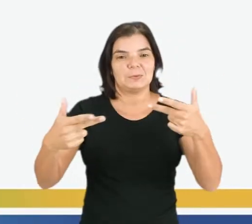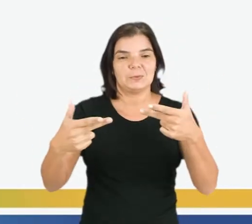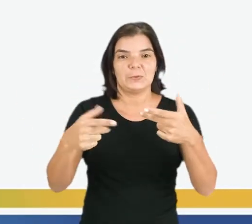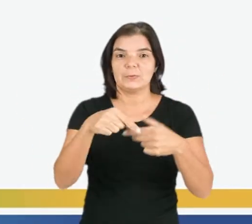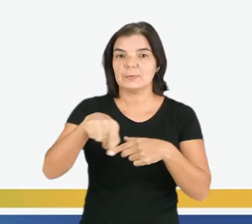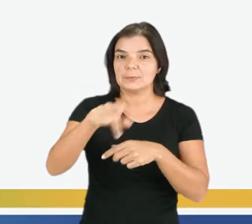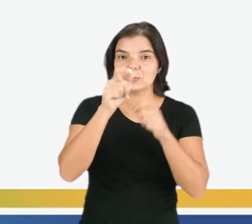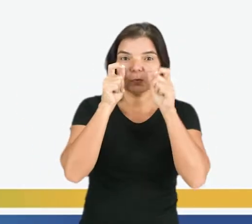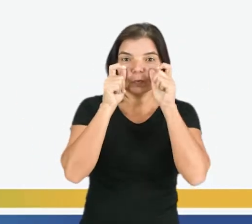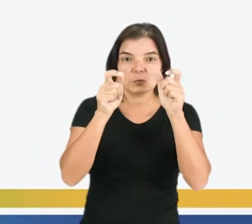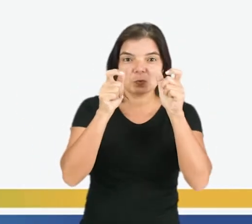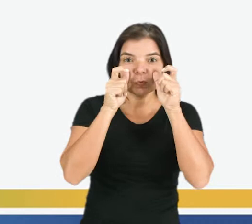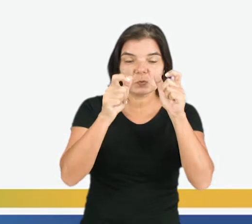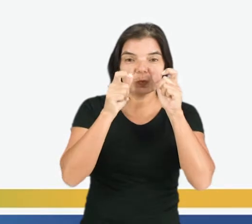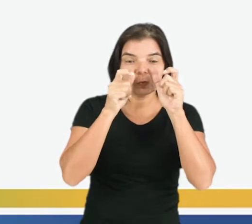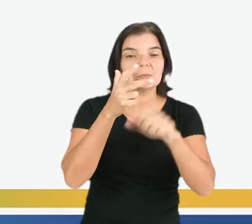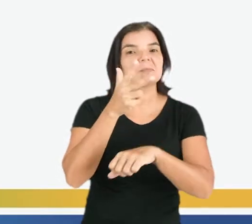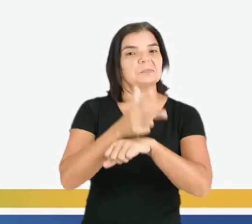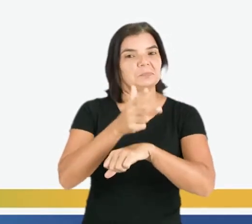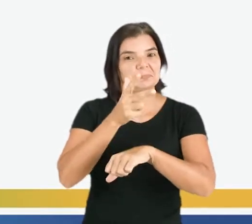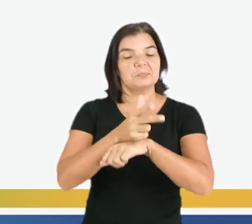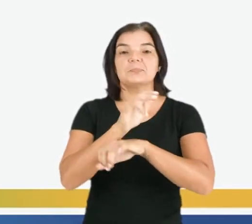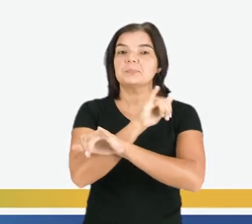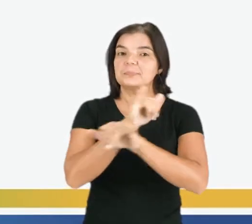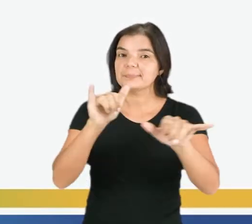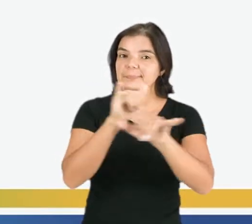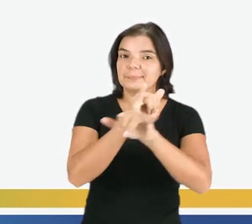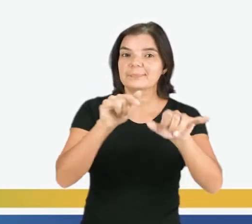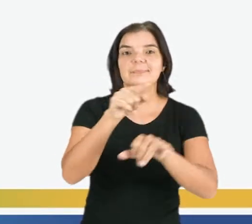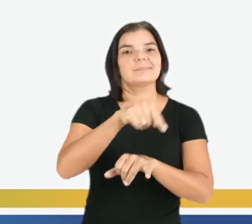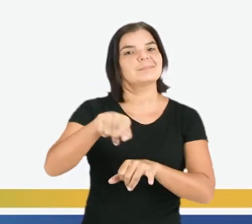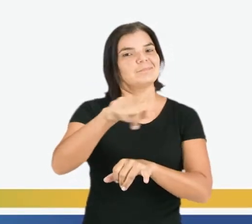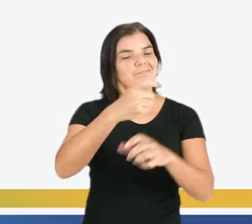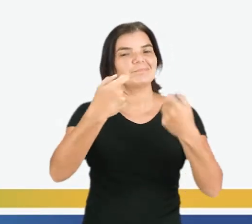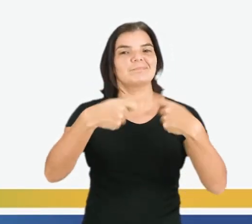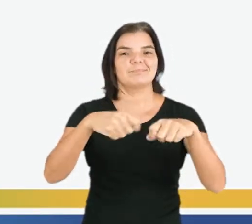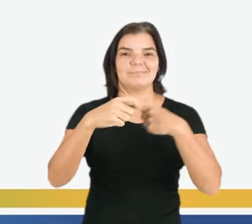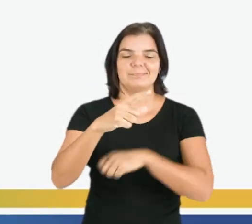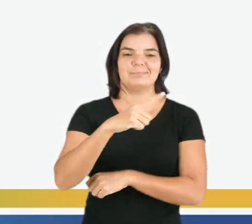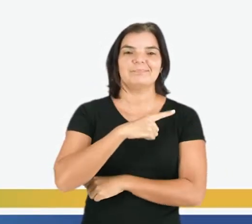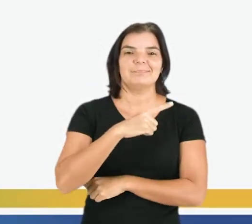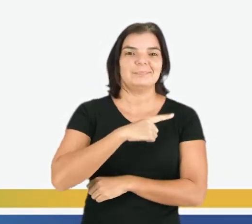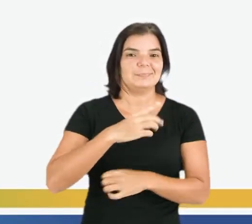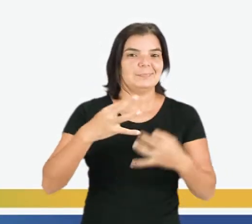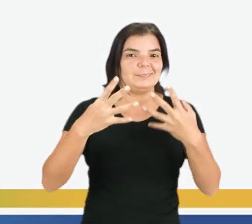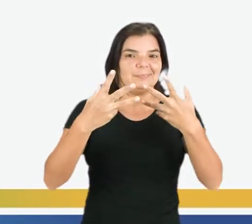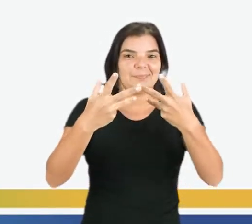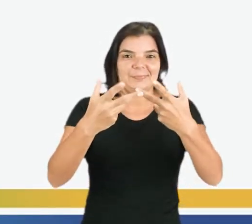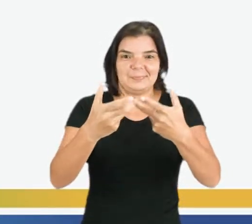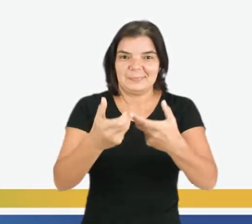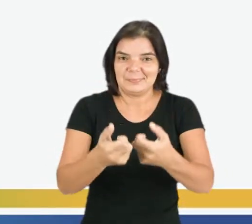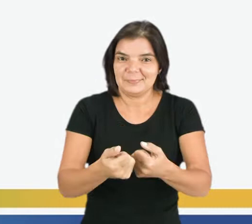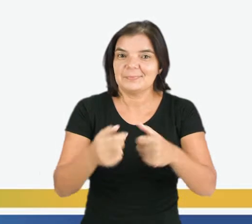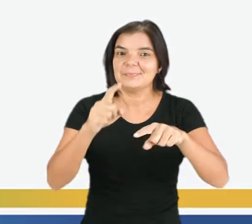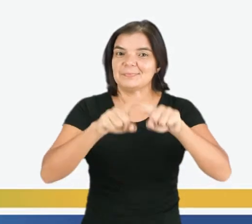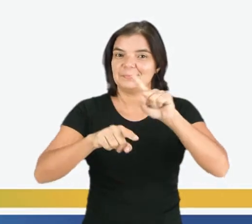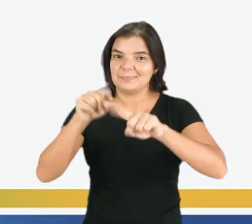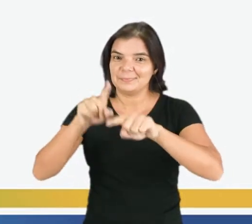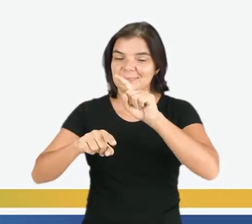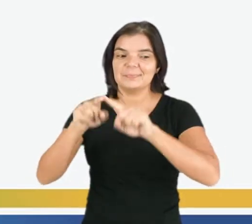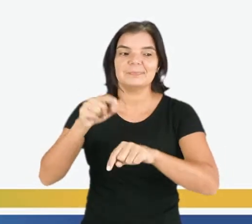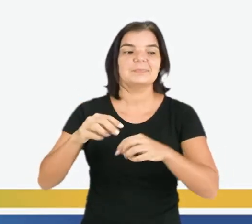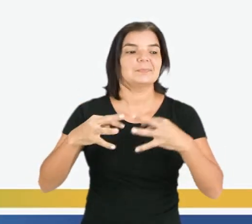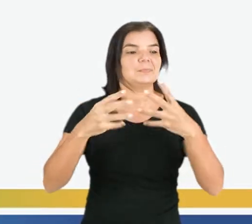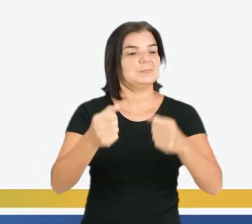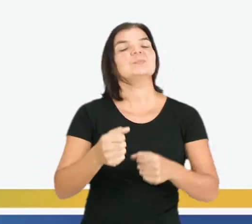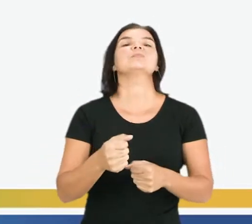bem atento, que esse vídeo vai dar muitas informações que você precisa ter acerca de todos os instrumentos, acerca de tudo